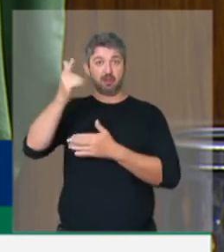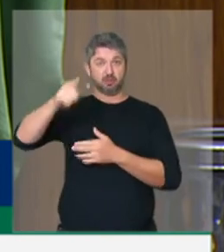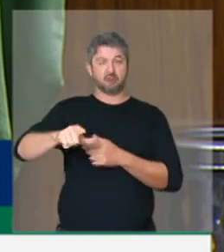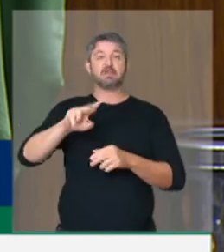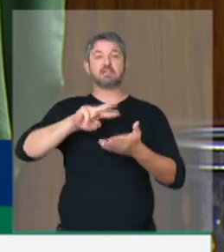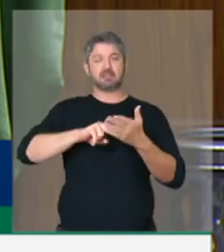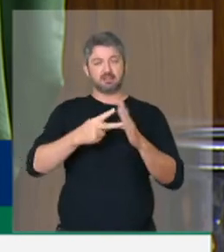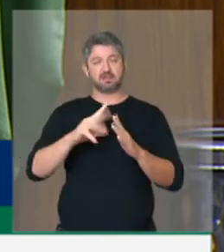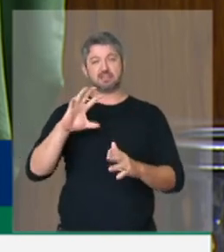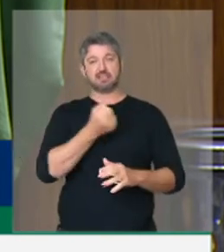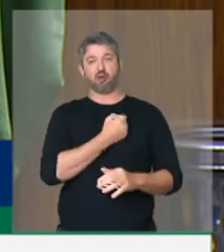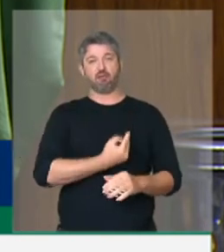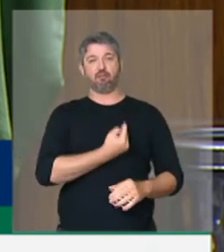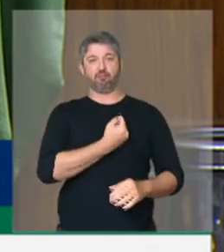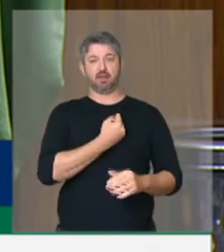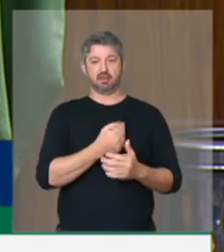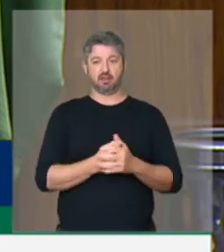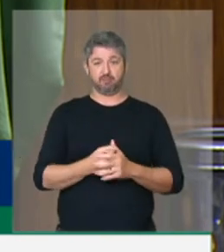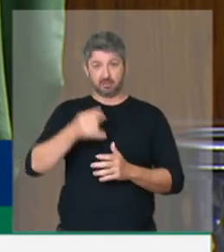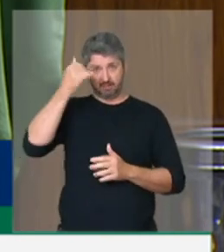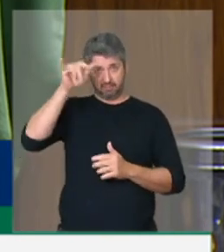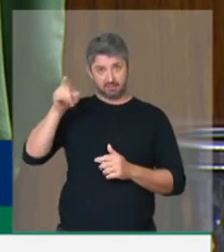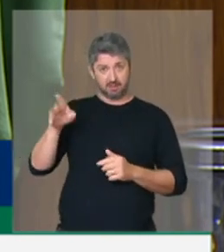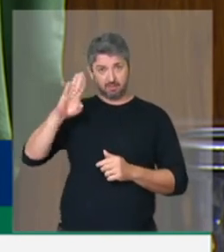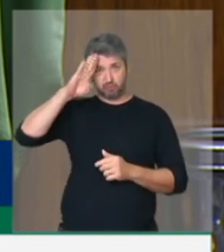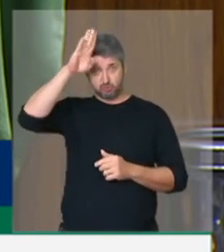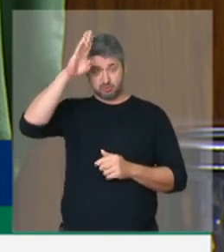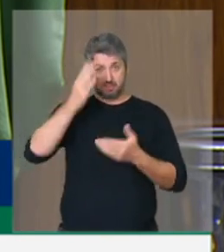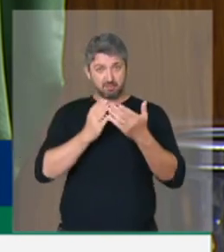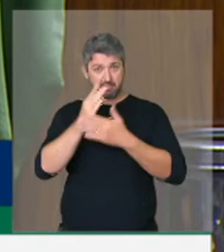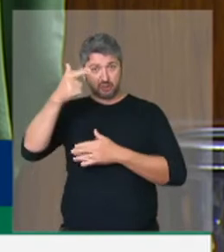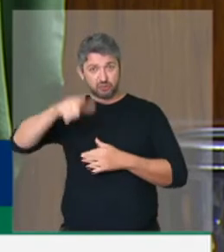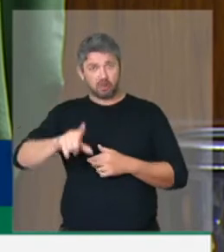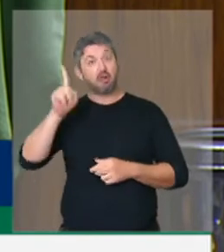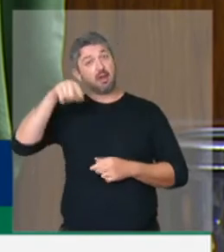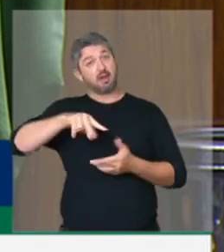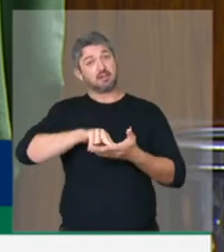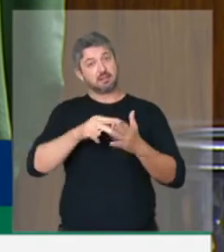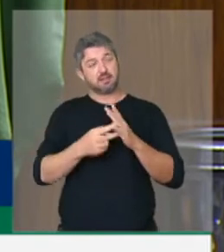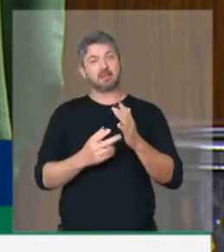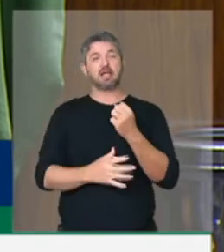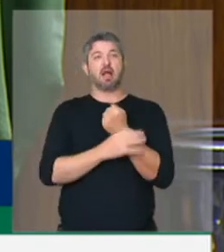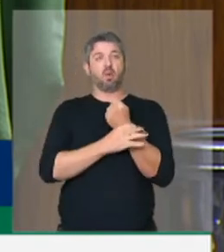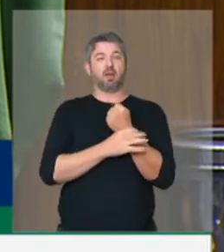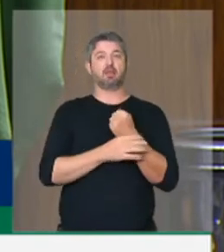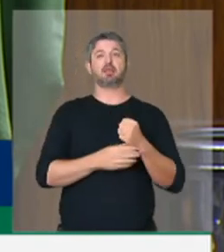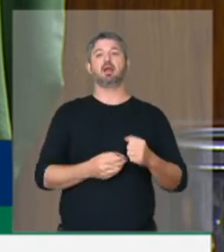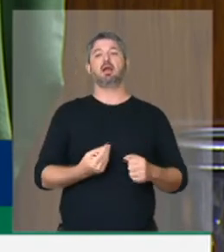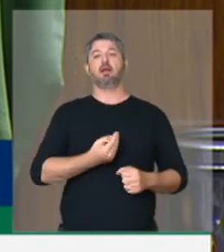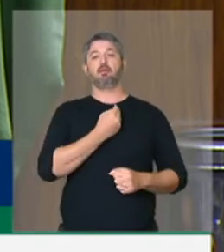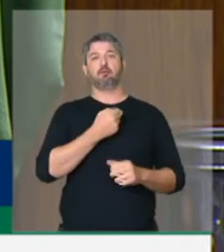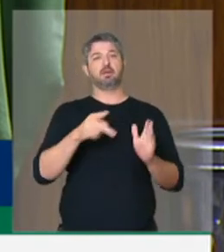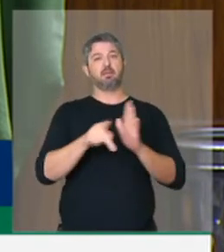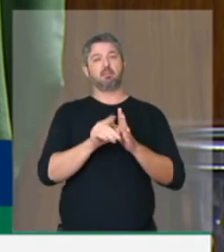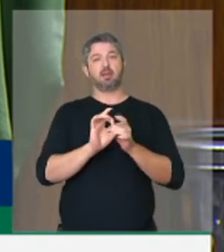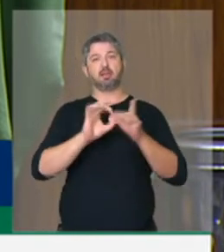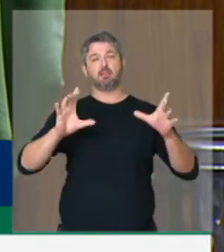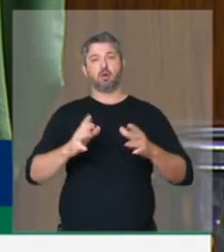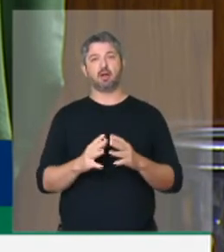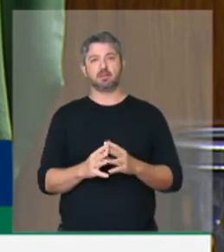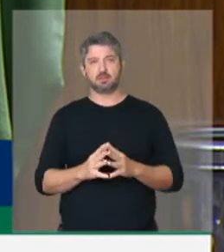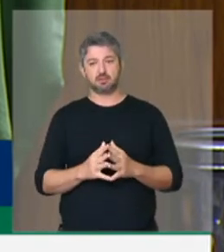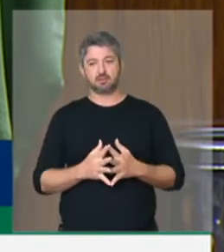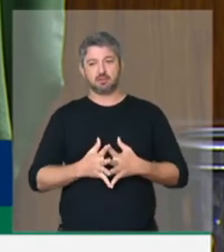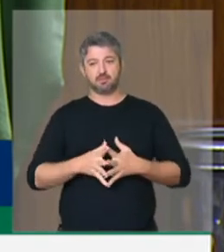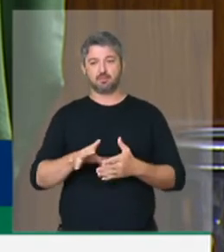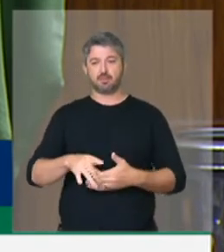de brasileiros. Impedir que Bolsonaro seja eleito é garantir a sobrevivência da nossa democracia,